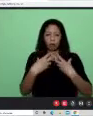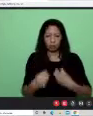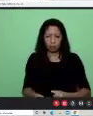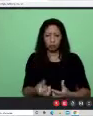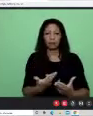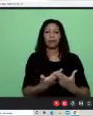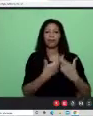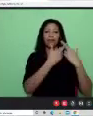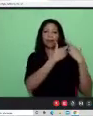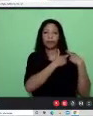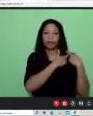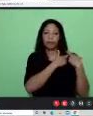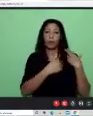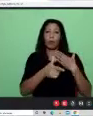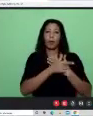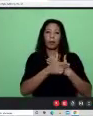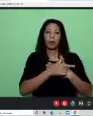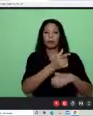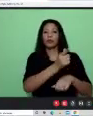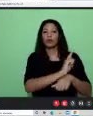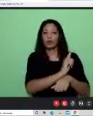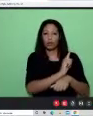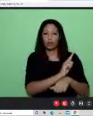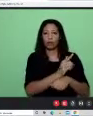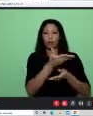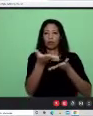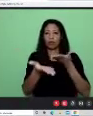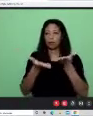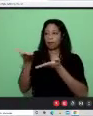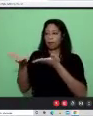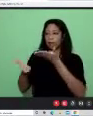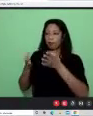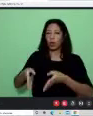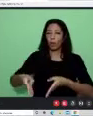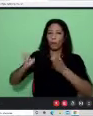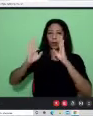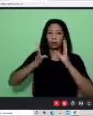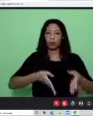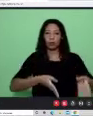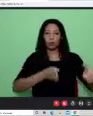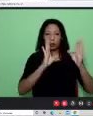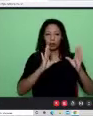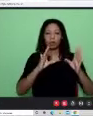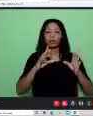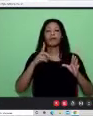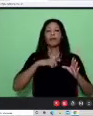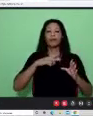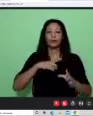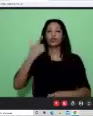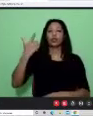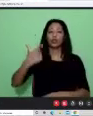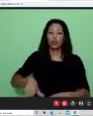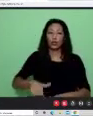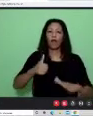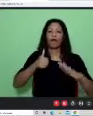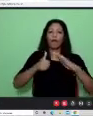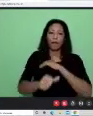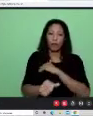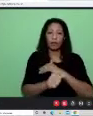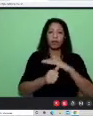sua responsabilidade de cuidar dos seus prédios, nós vamos ter várias invasões no município